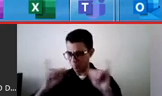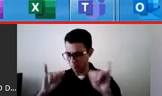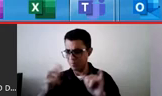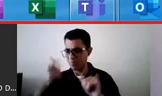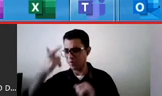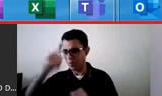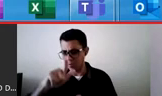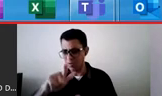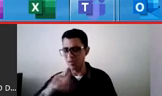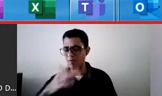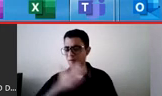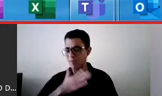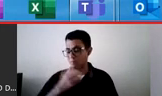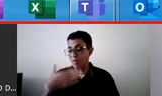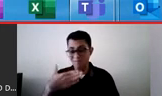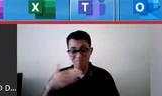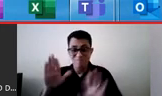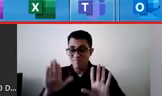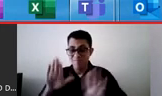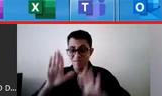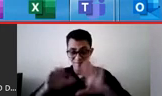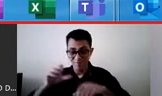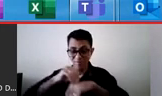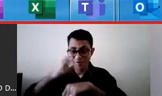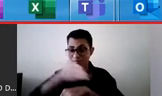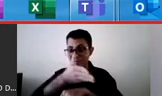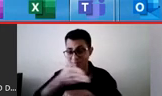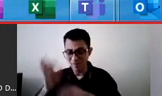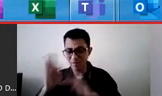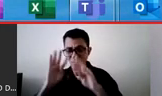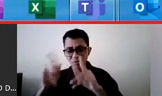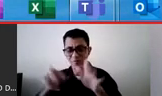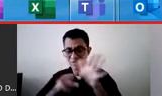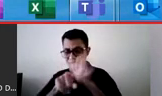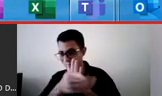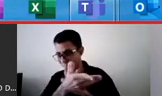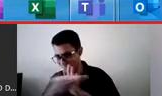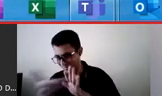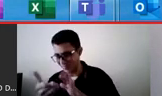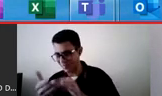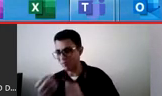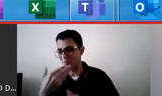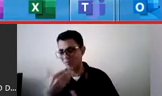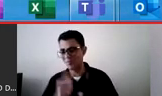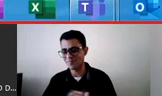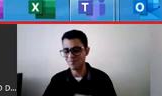coisa. Agora, como para mim funcionou, então eu estou indicando para todo mundo. Que legal. Ótimo.